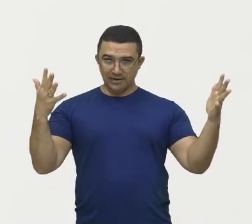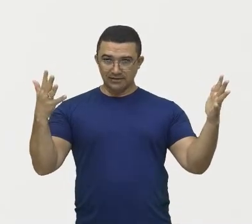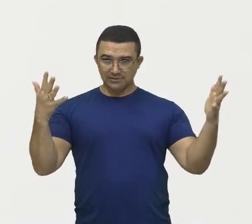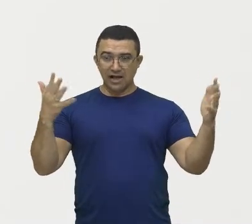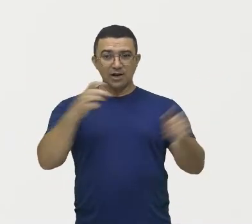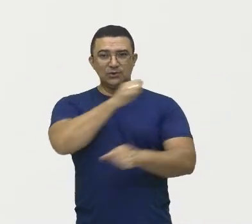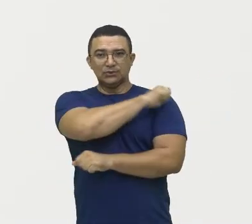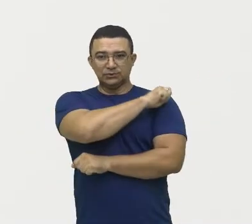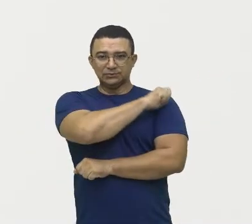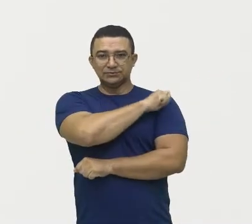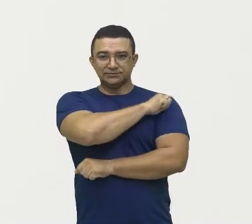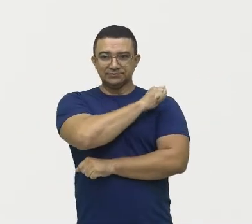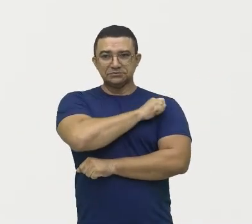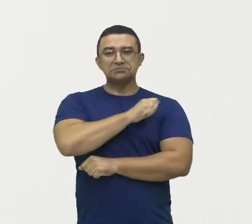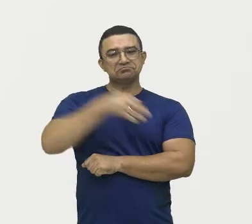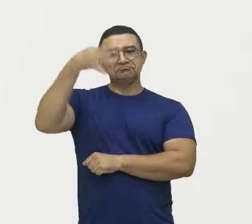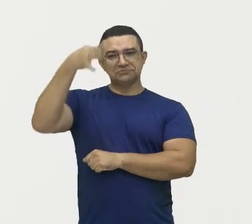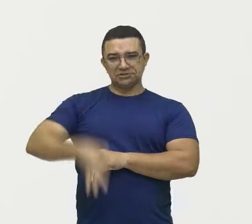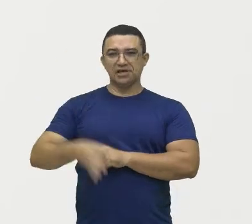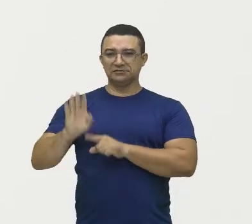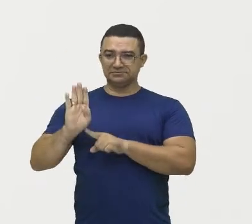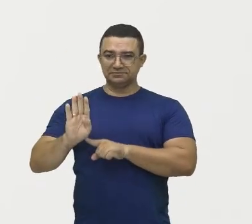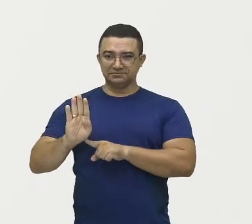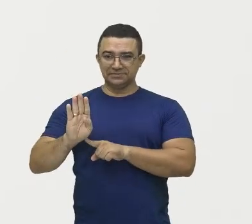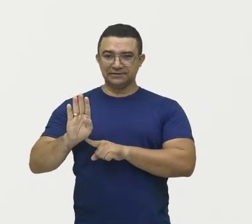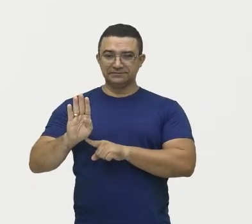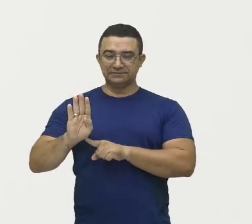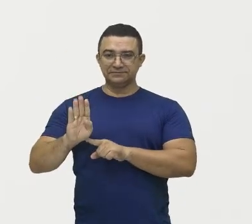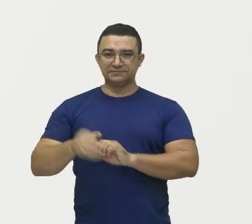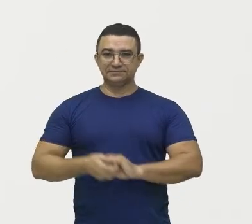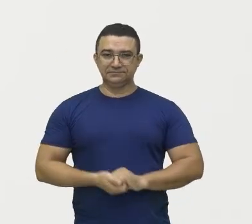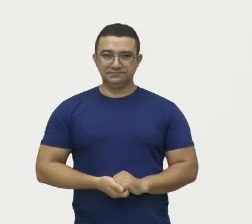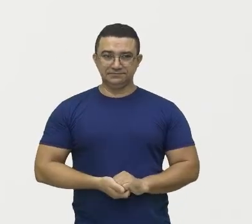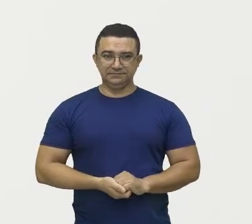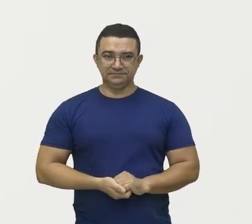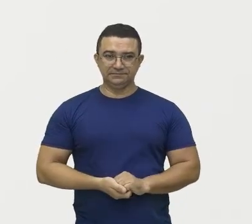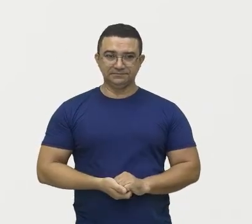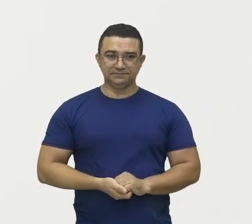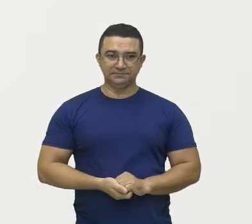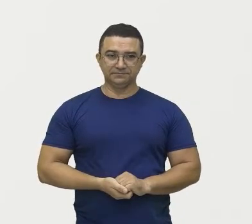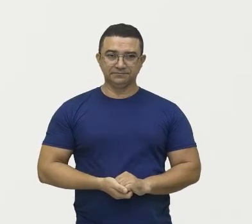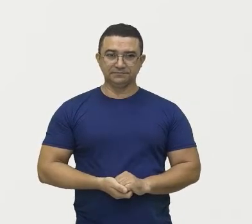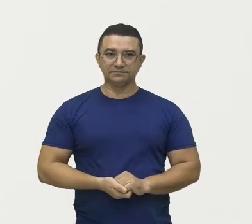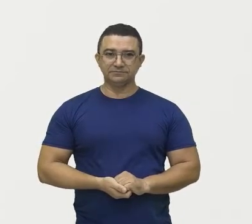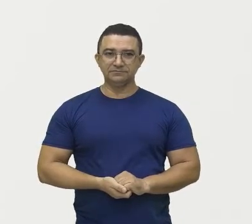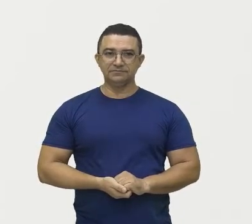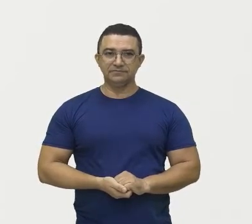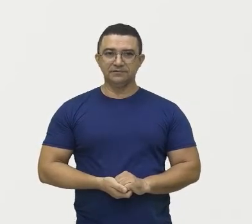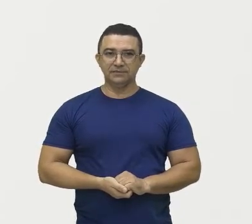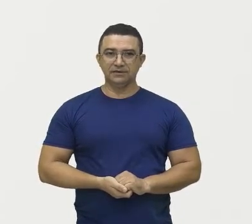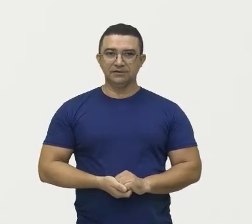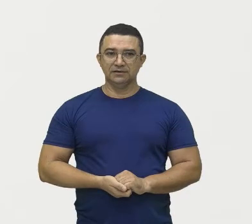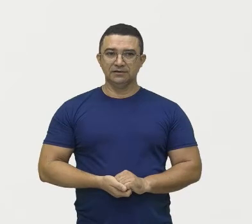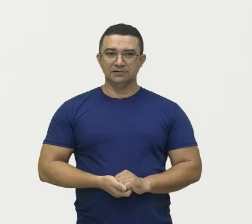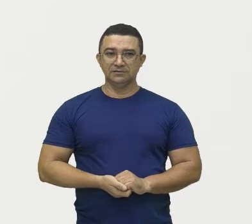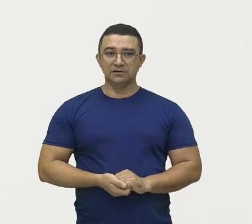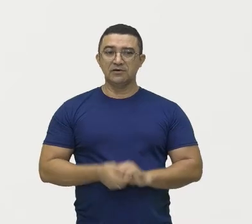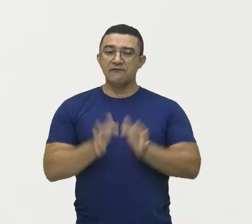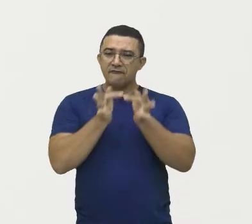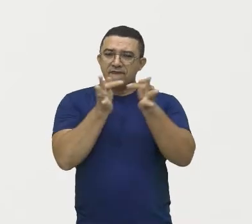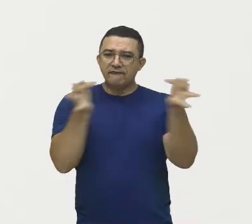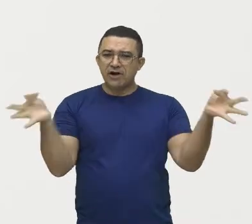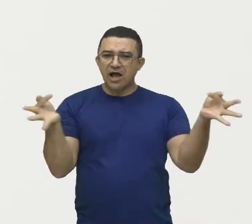que compartilharam a resposta e acertaram. Vou mostrar agora o comentário dessa primeira questão. Olha só. Frases